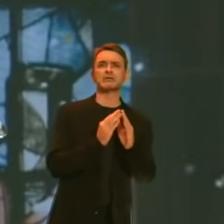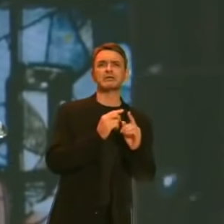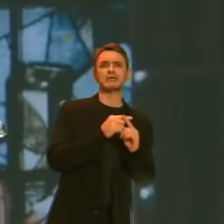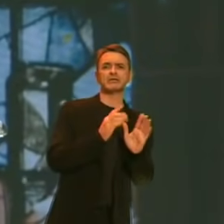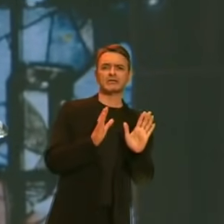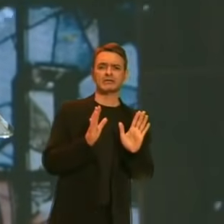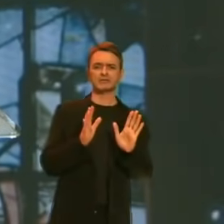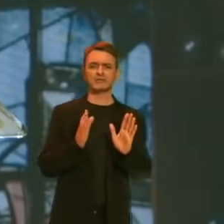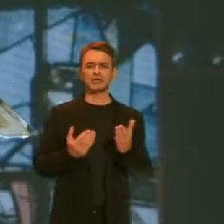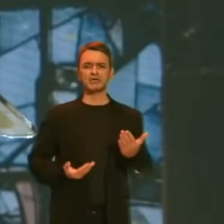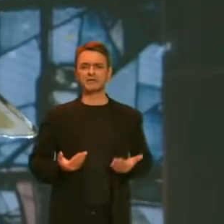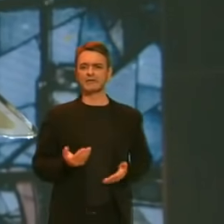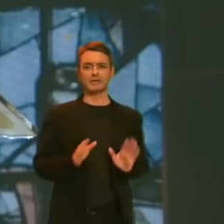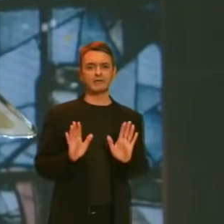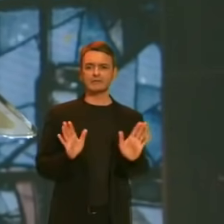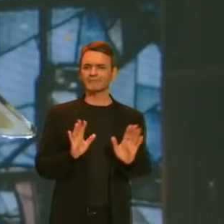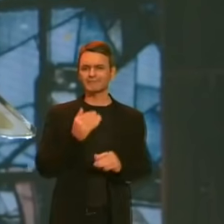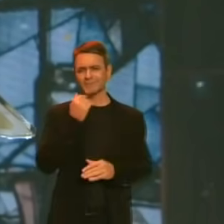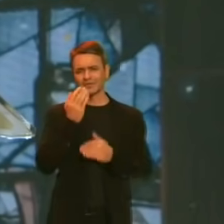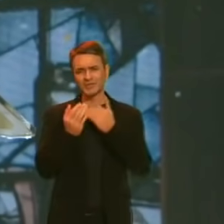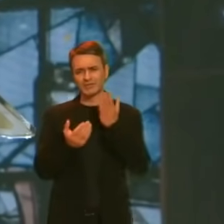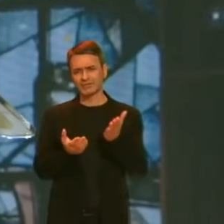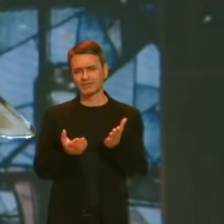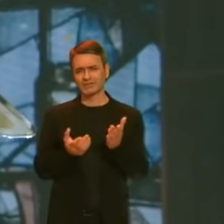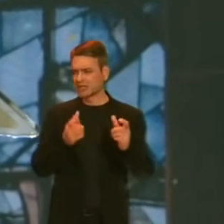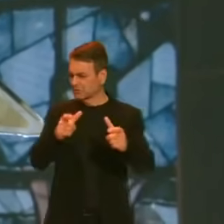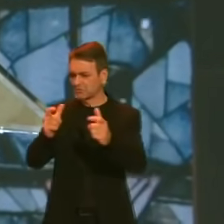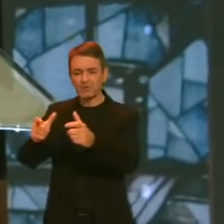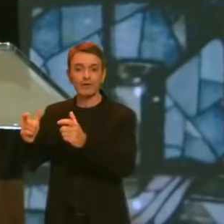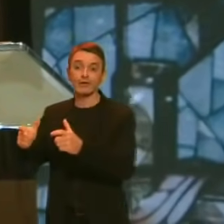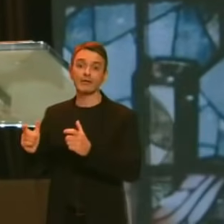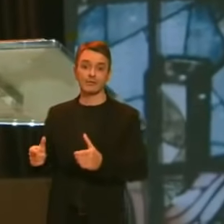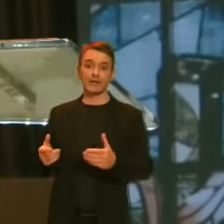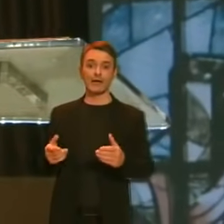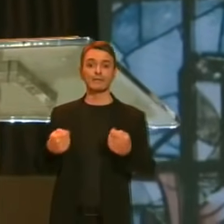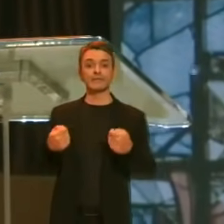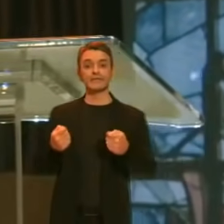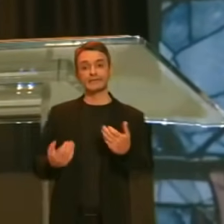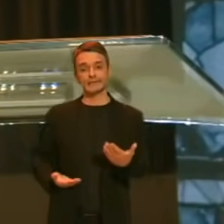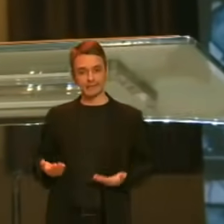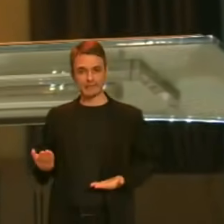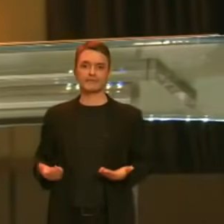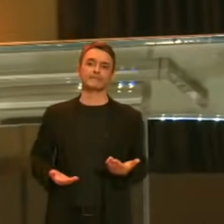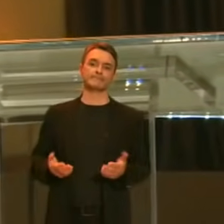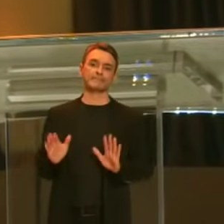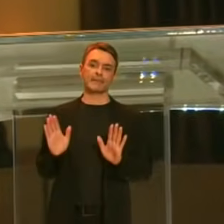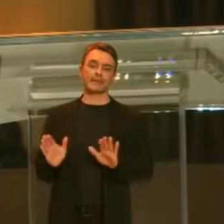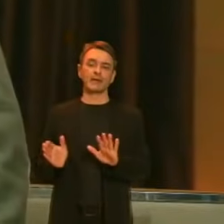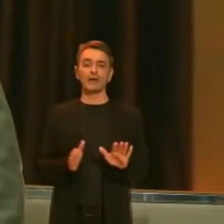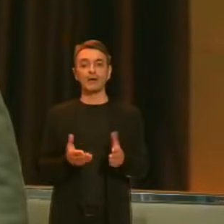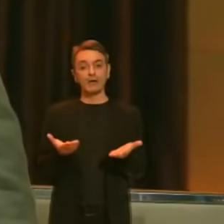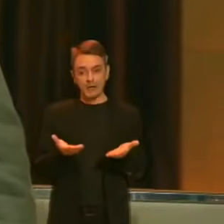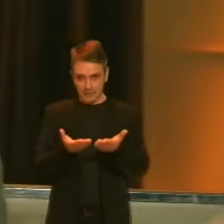lugar. É isso que a gente está aprendendo aqui, tá? Agora eu quero falar com a igreja.